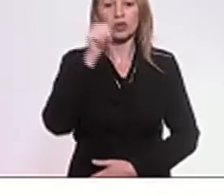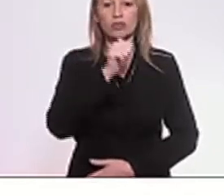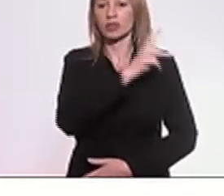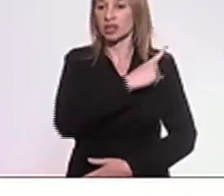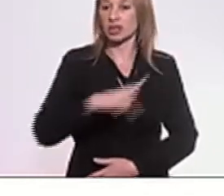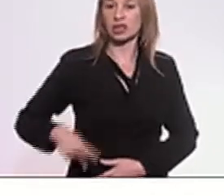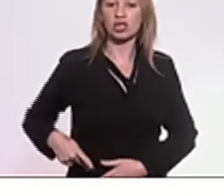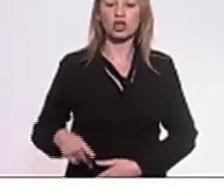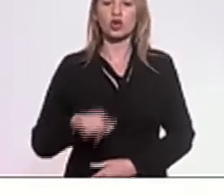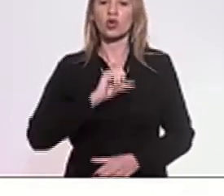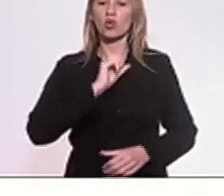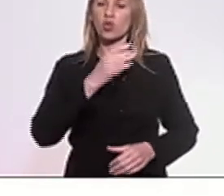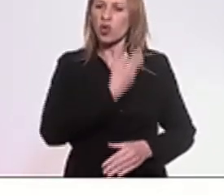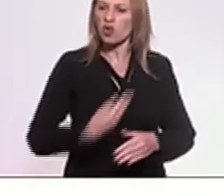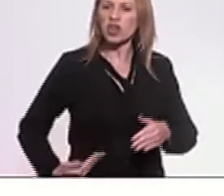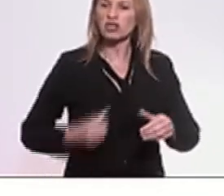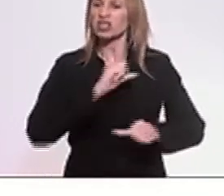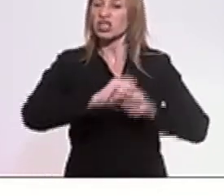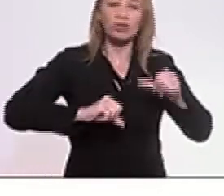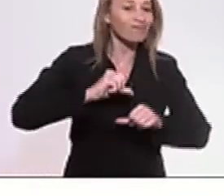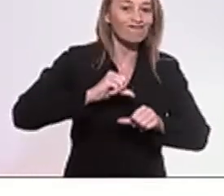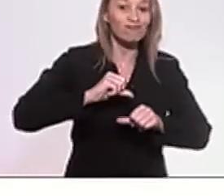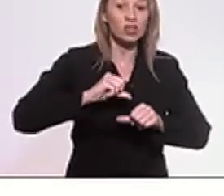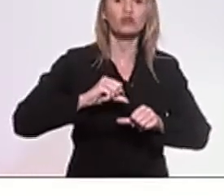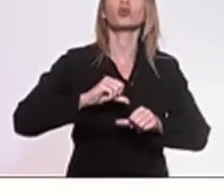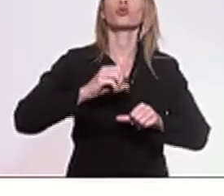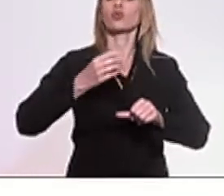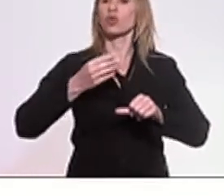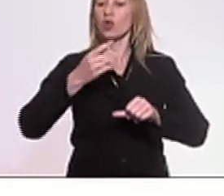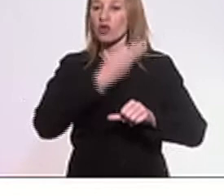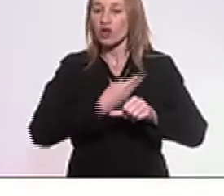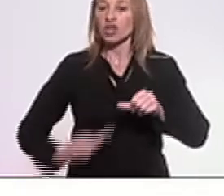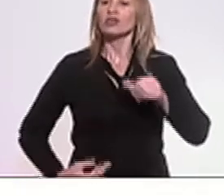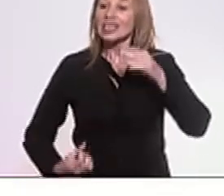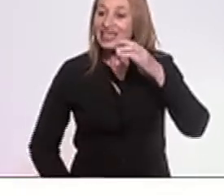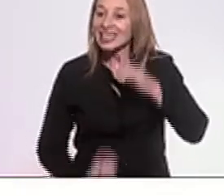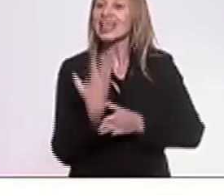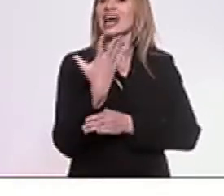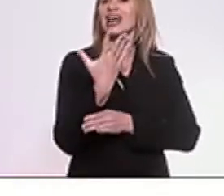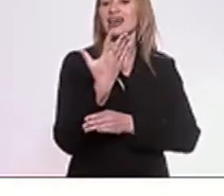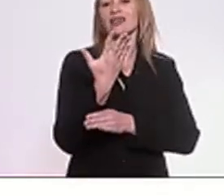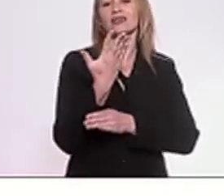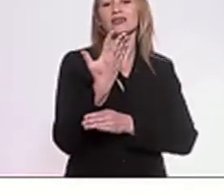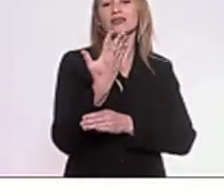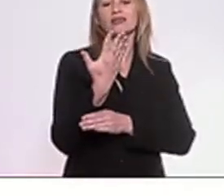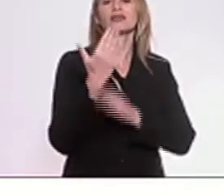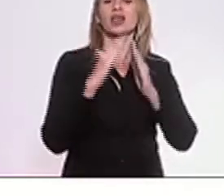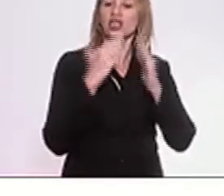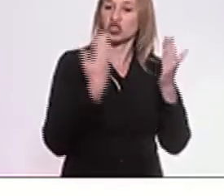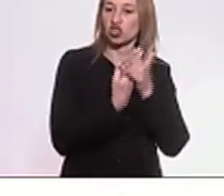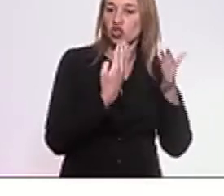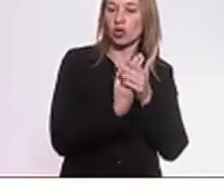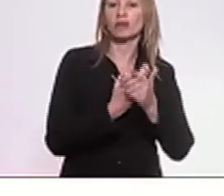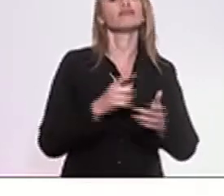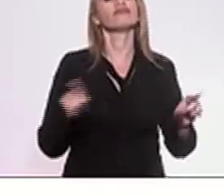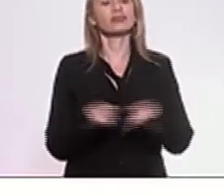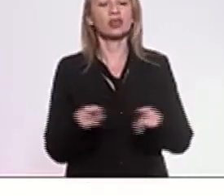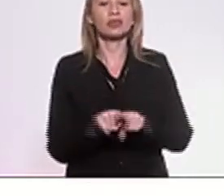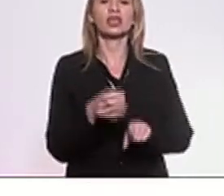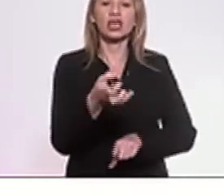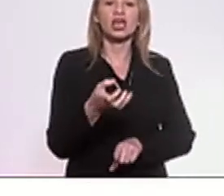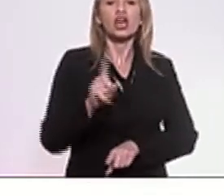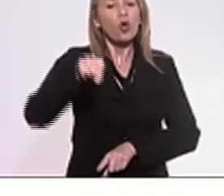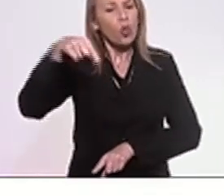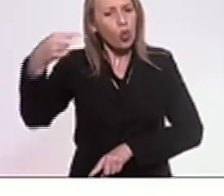não transformará, o governo criará essas escolas. Quero também trazer um